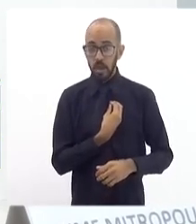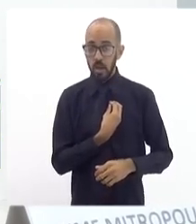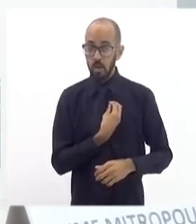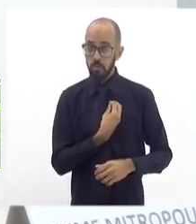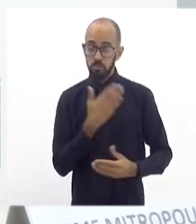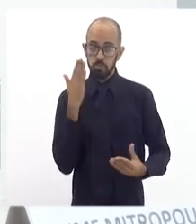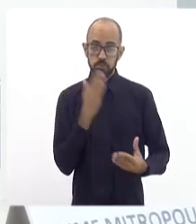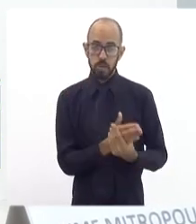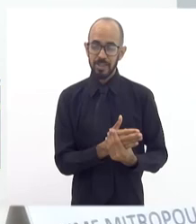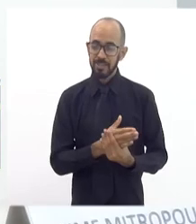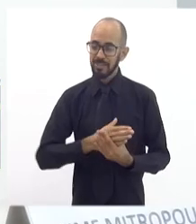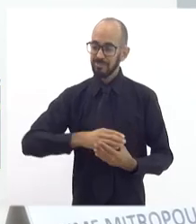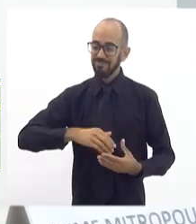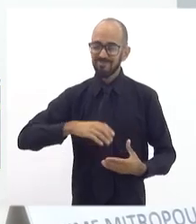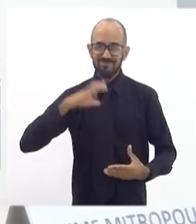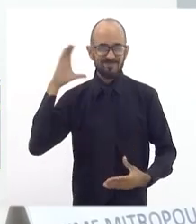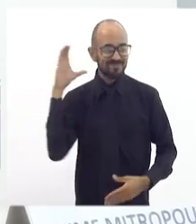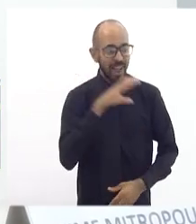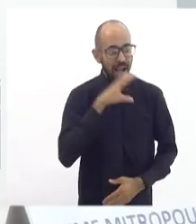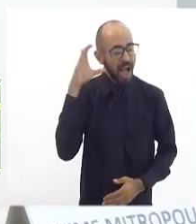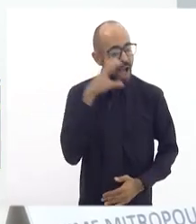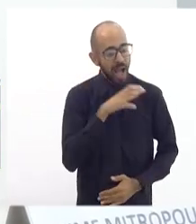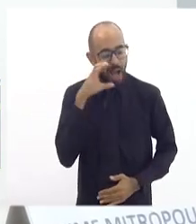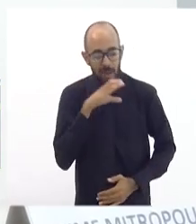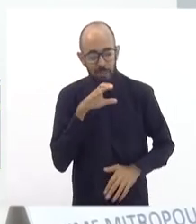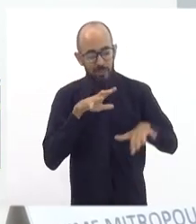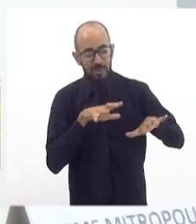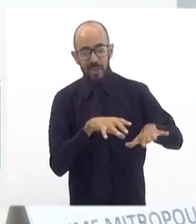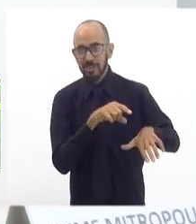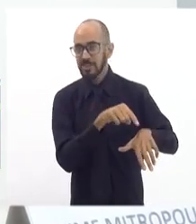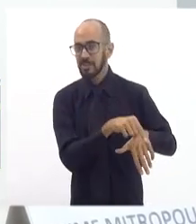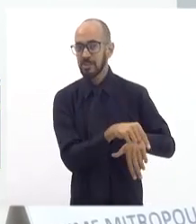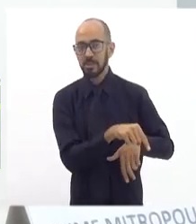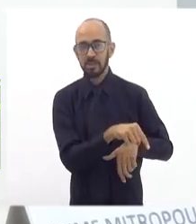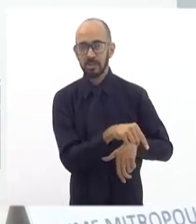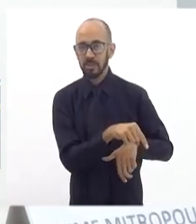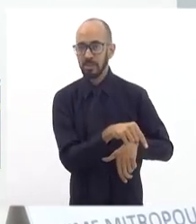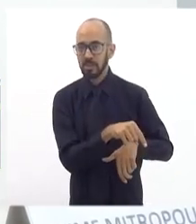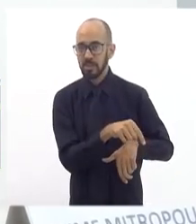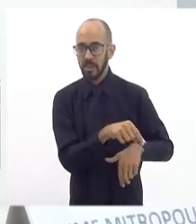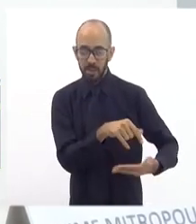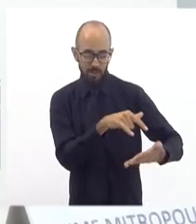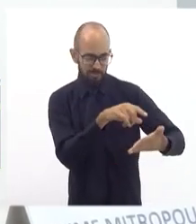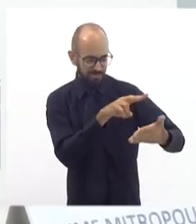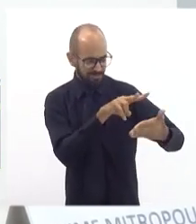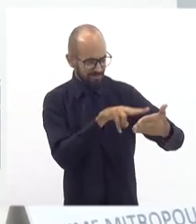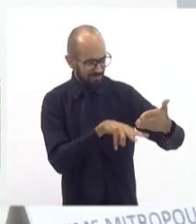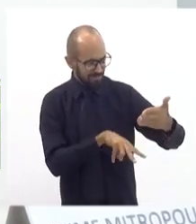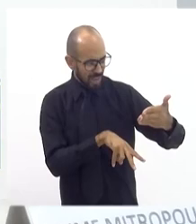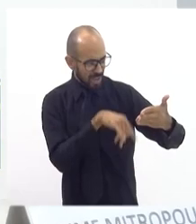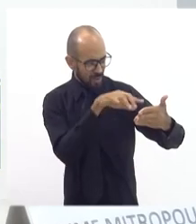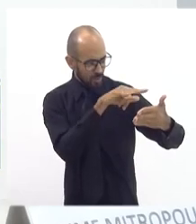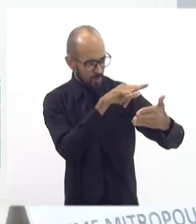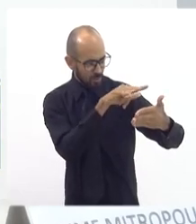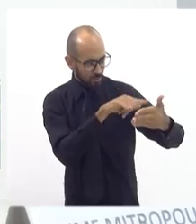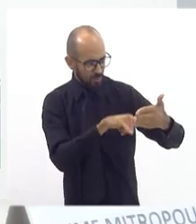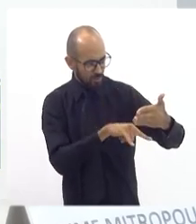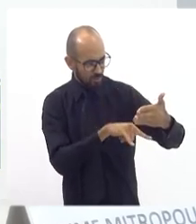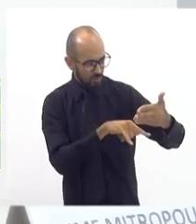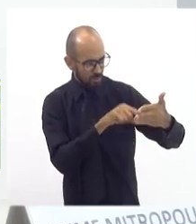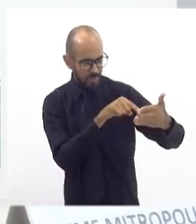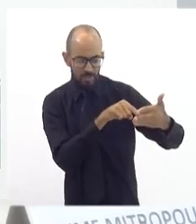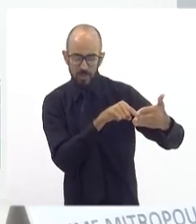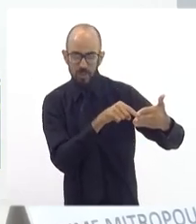e vou dizer assim porque já nos autos do processo e eu não poderia esperar